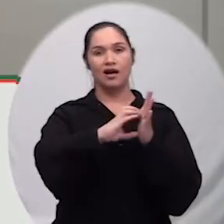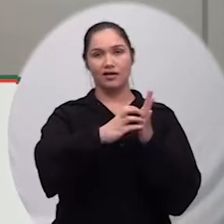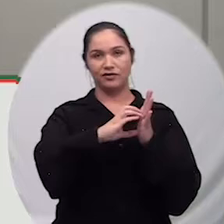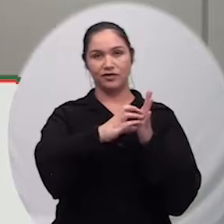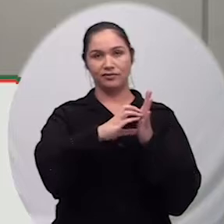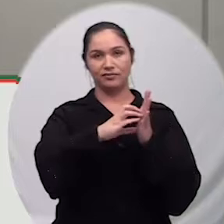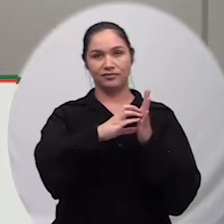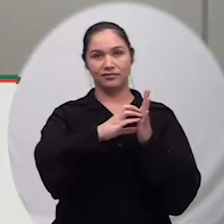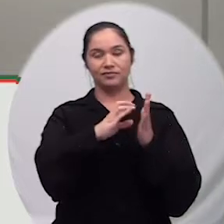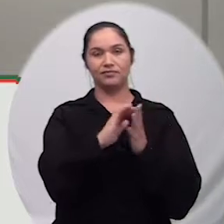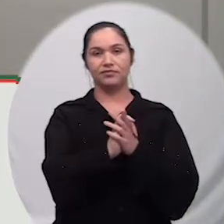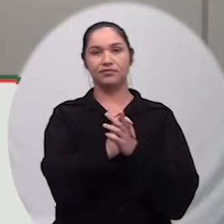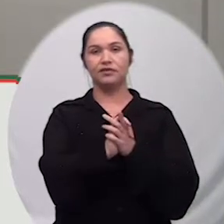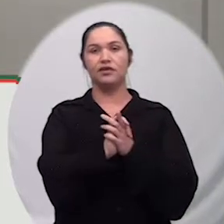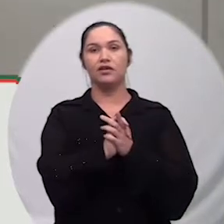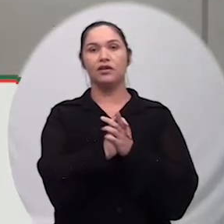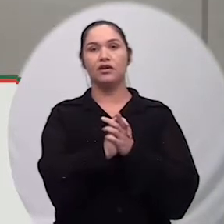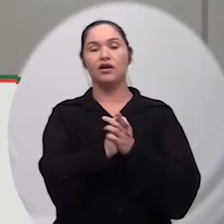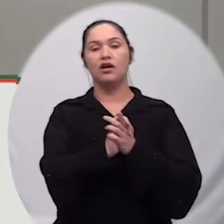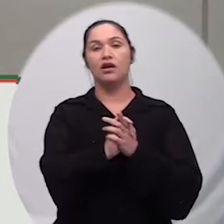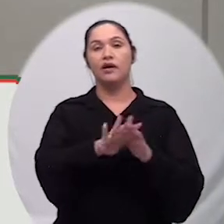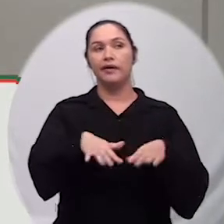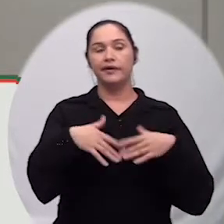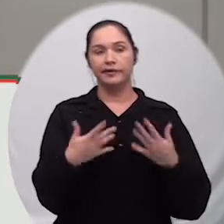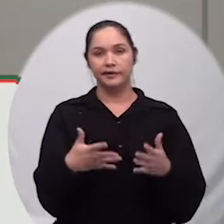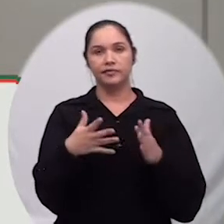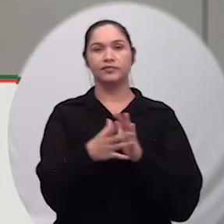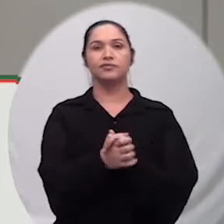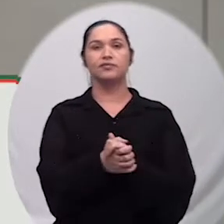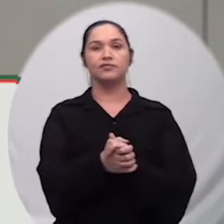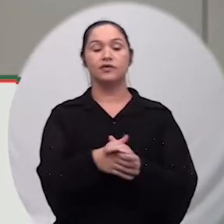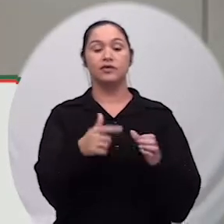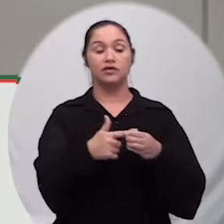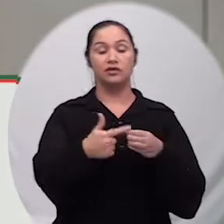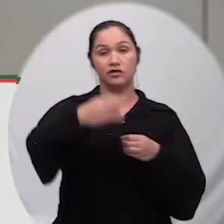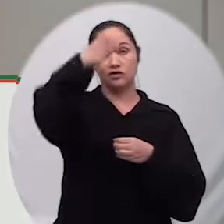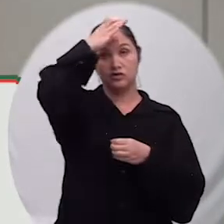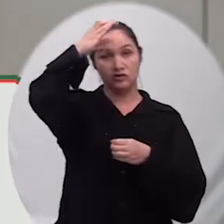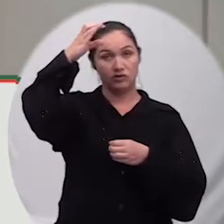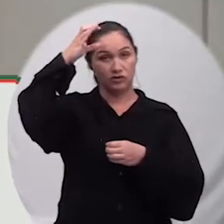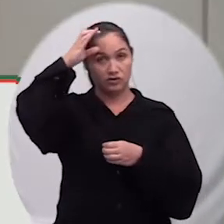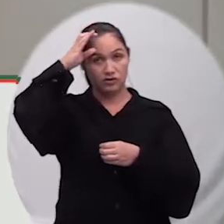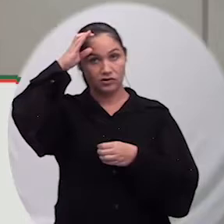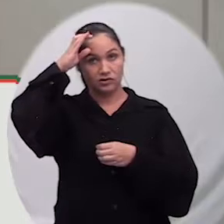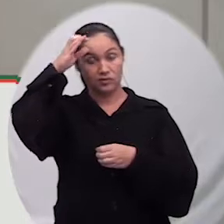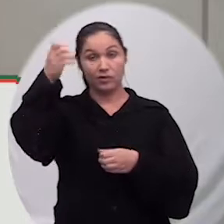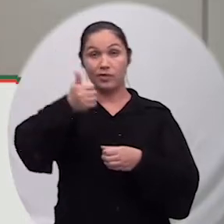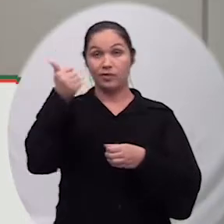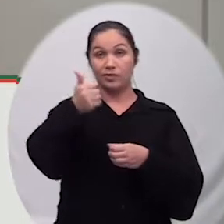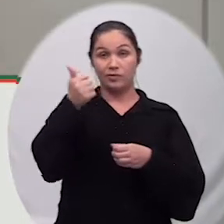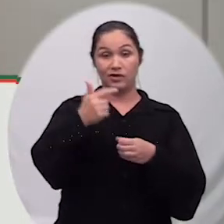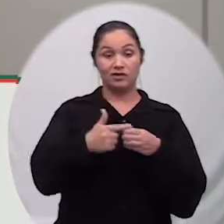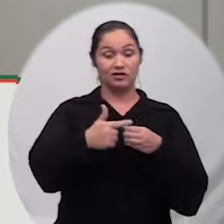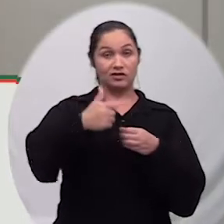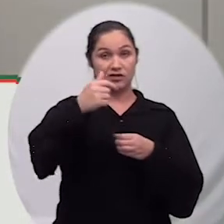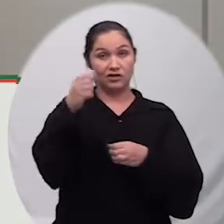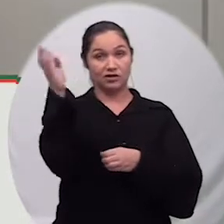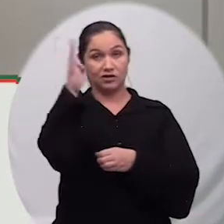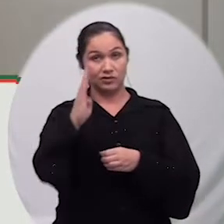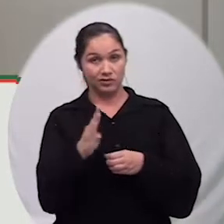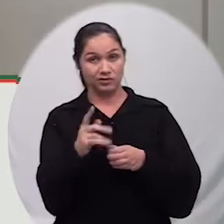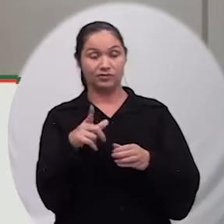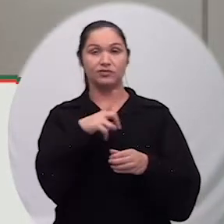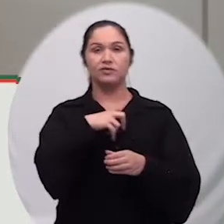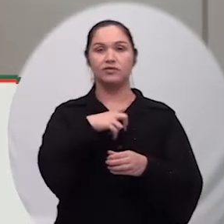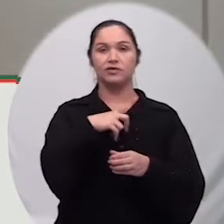municípios do estado que firmaram o Convênio de Paris, que estabelece a meta 90-90-90, que eu já tinha subido essa